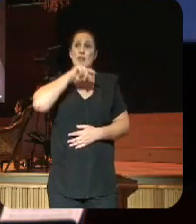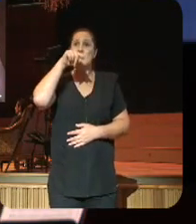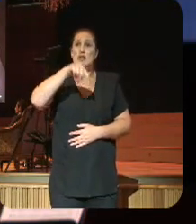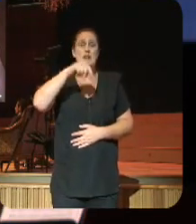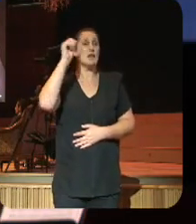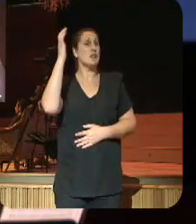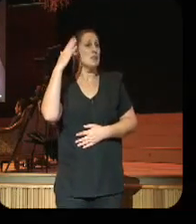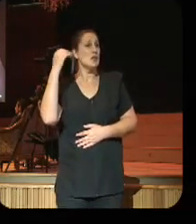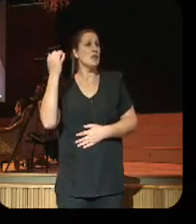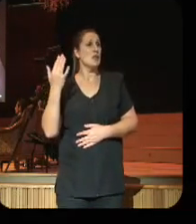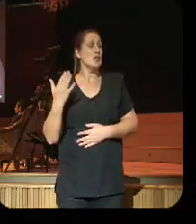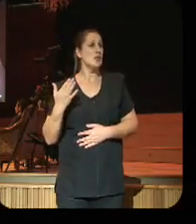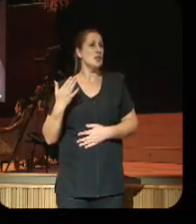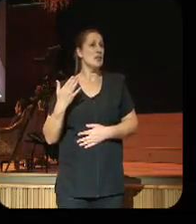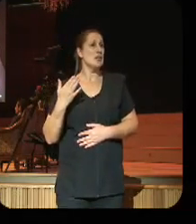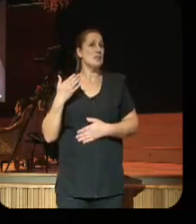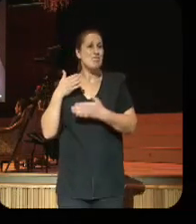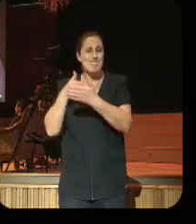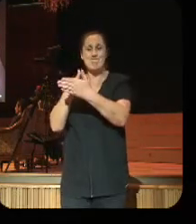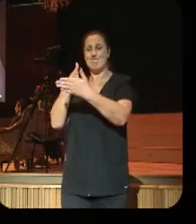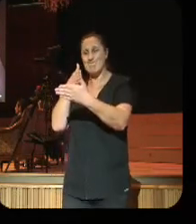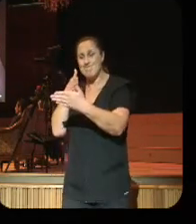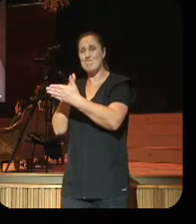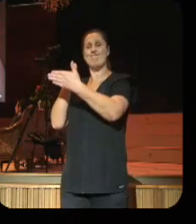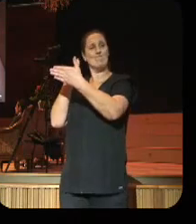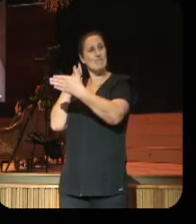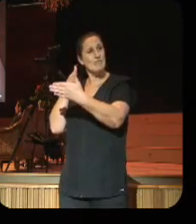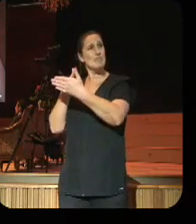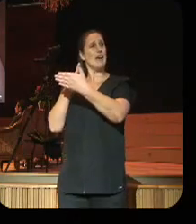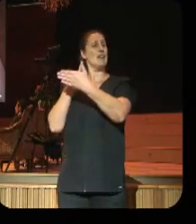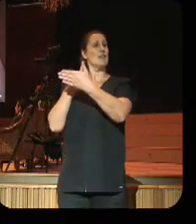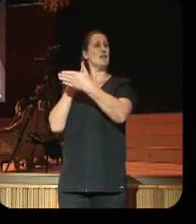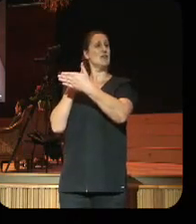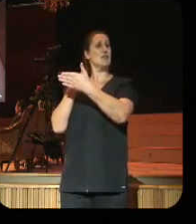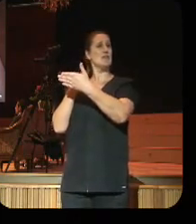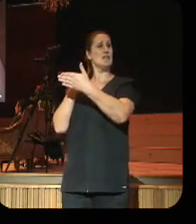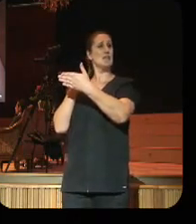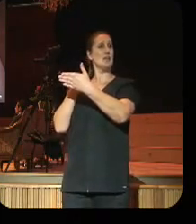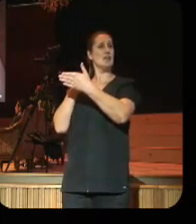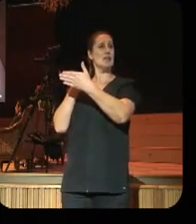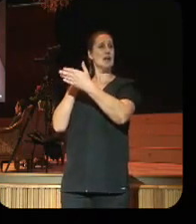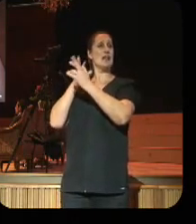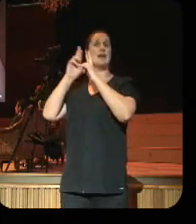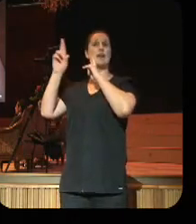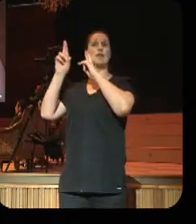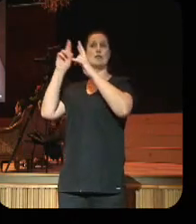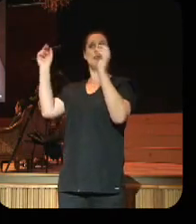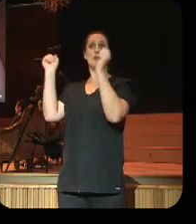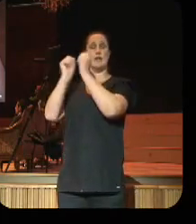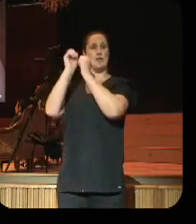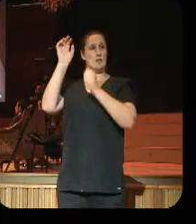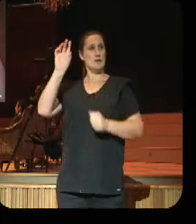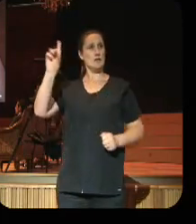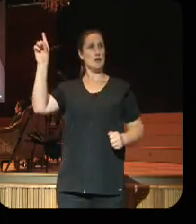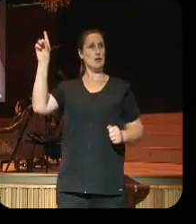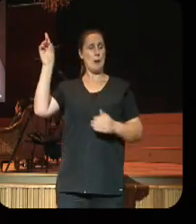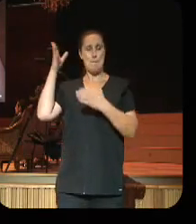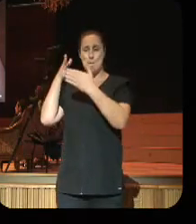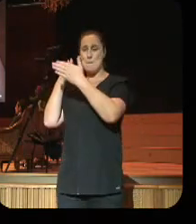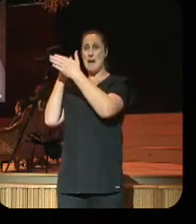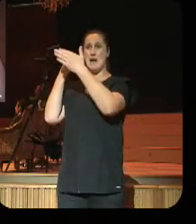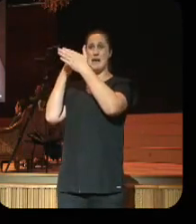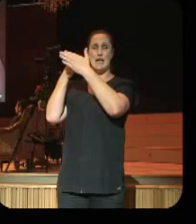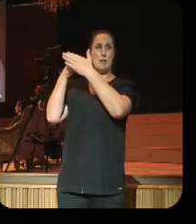fazem obstrução ao caminho de Deus na nossa vida. E essas são barreiras espirituais que